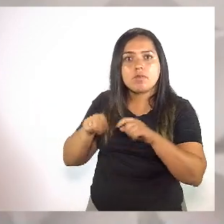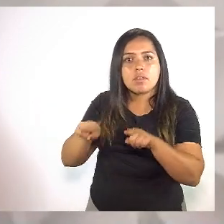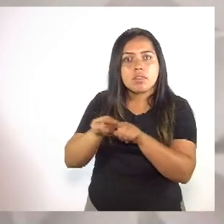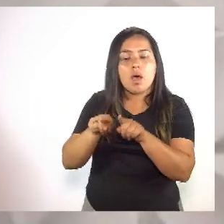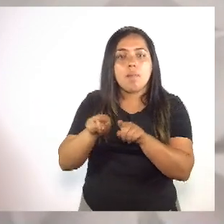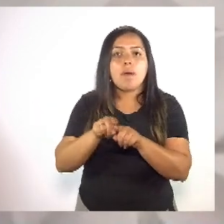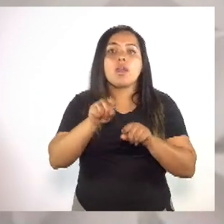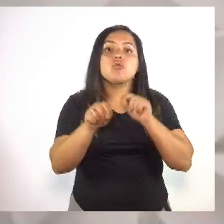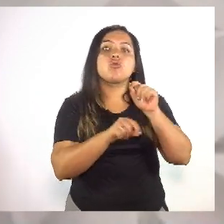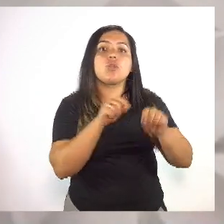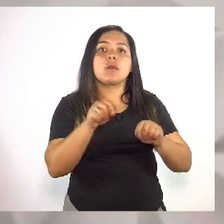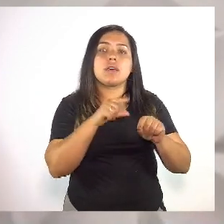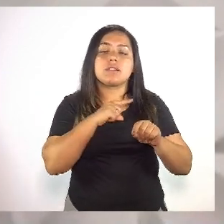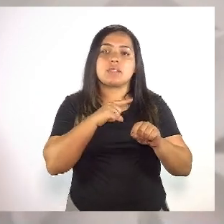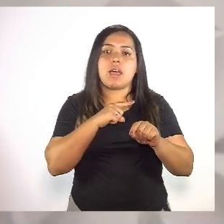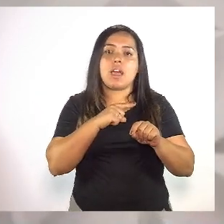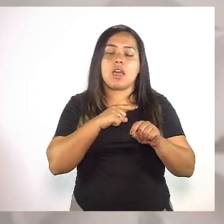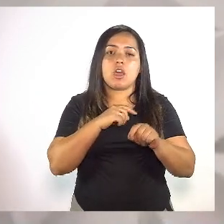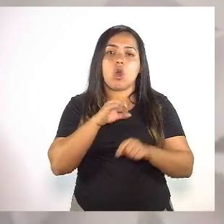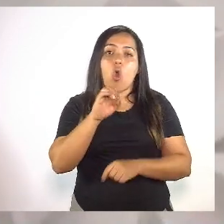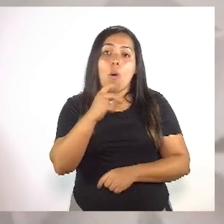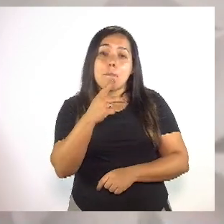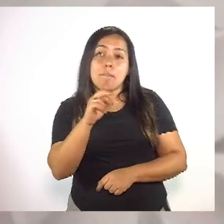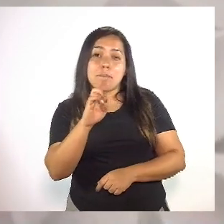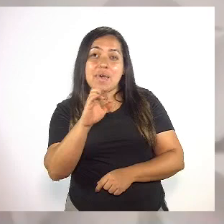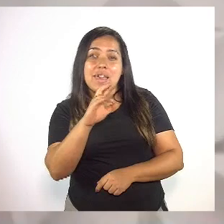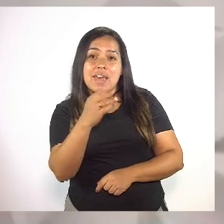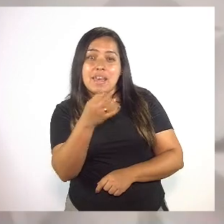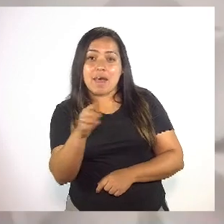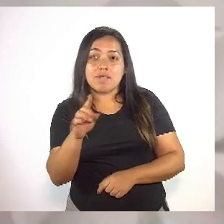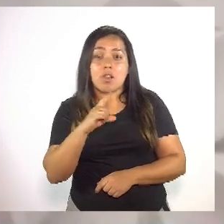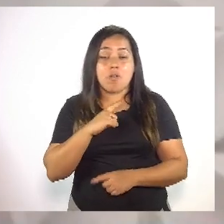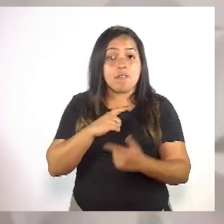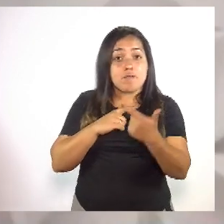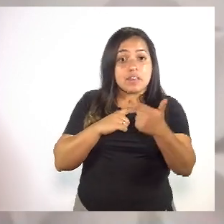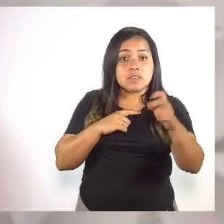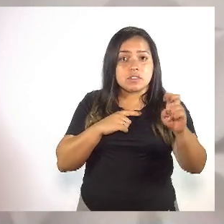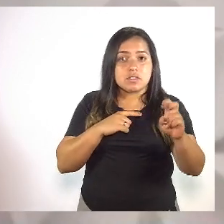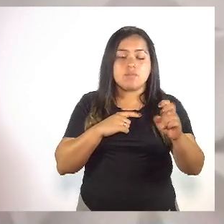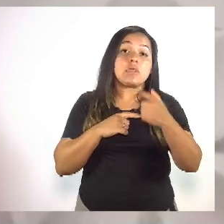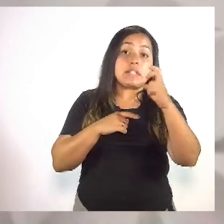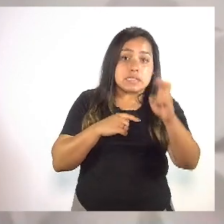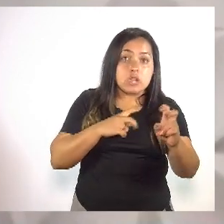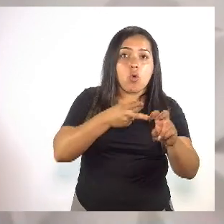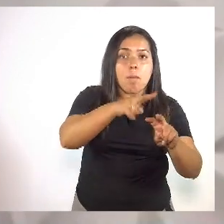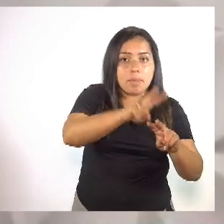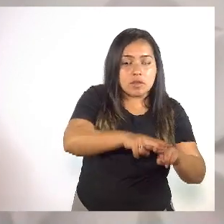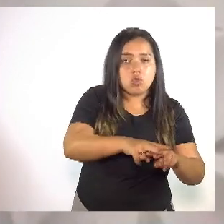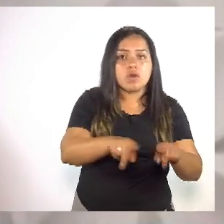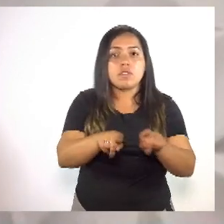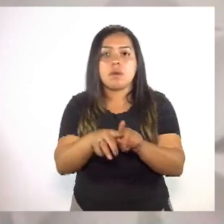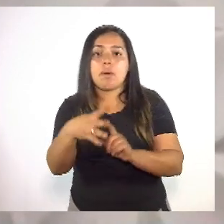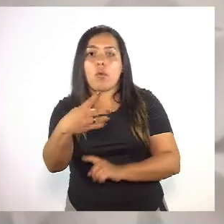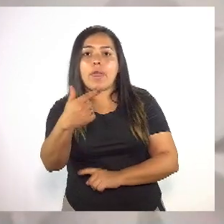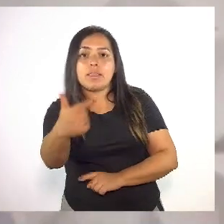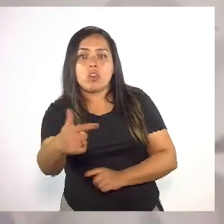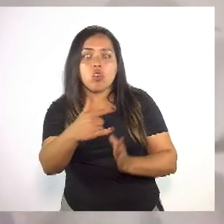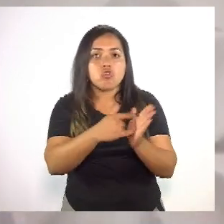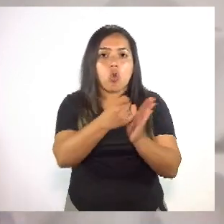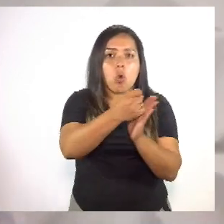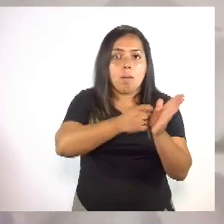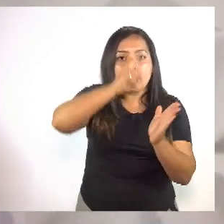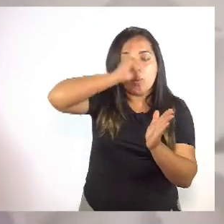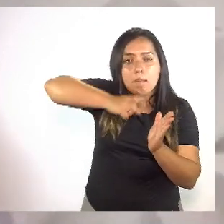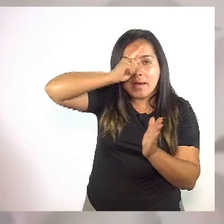Operação Favorito, com as suas 5 prisões e 42 mandados de busca e apreensão. Vossa